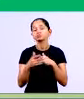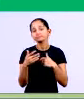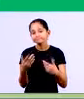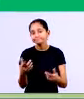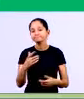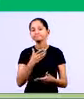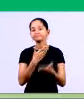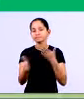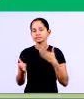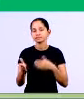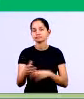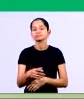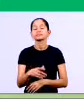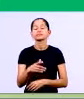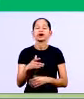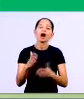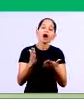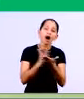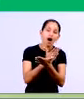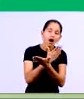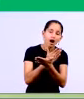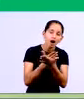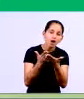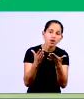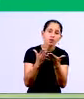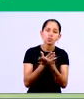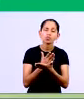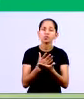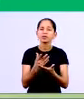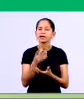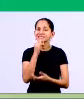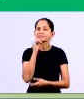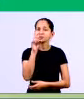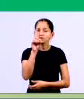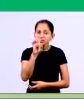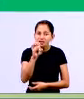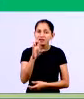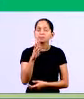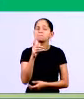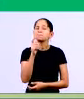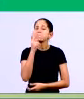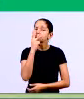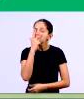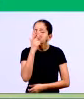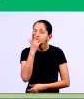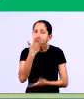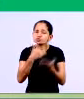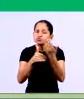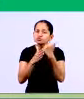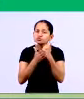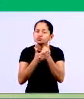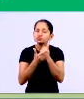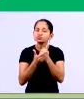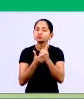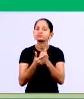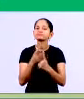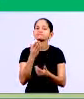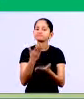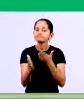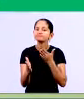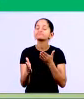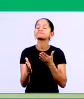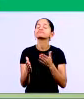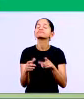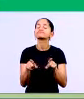locuções perderam. As que têm essa preposição de, quase 100% perderam o hífen, a não ser aquelas que são mais tradicionais, que